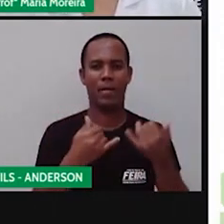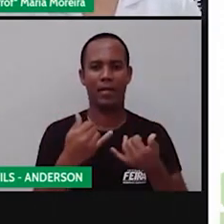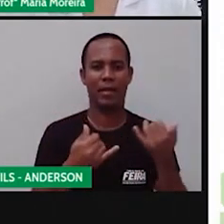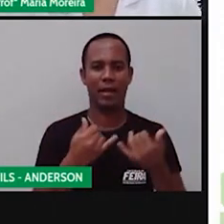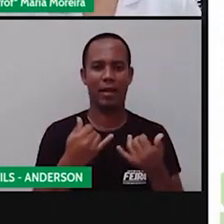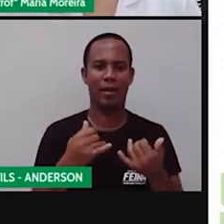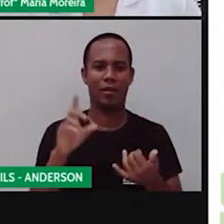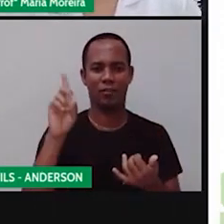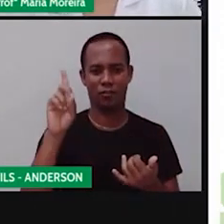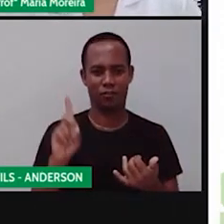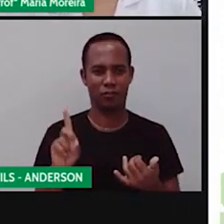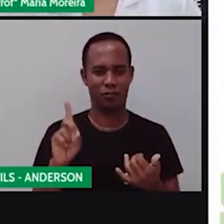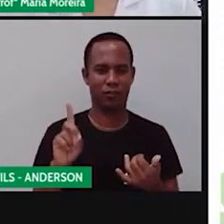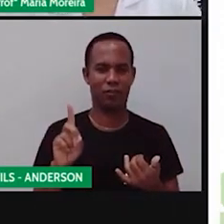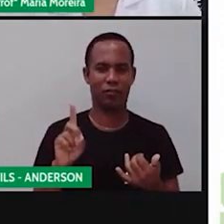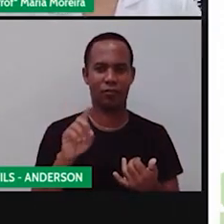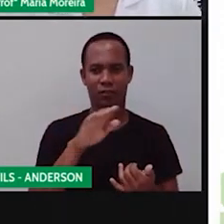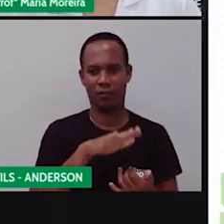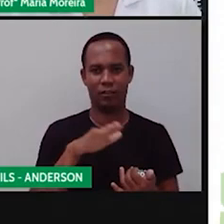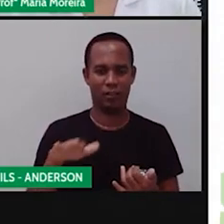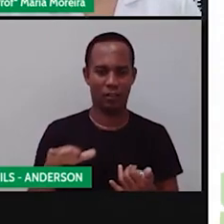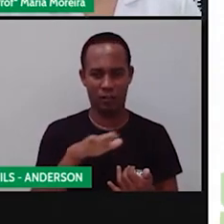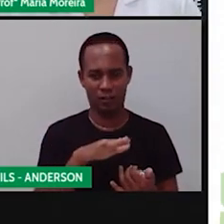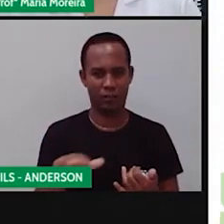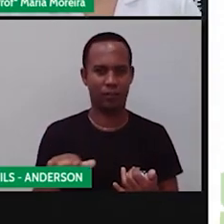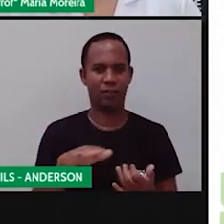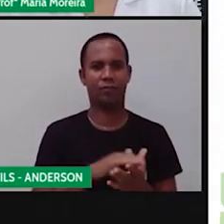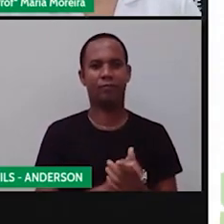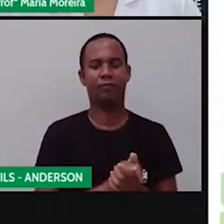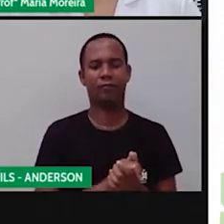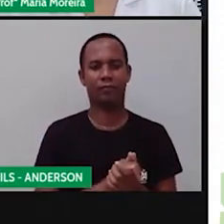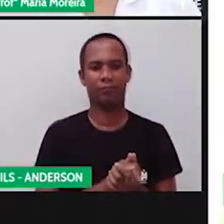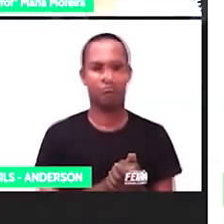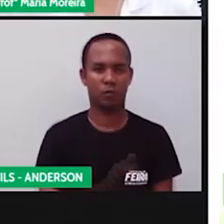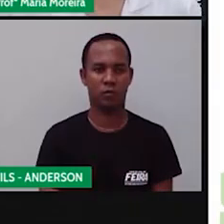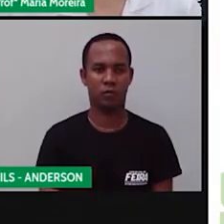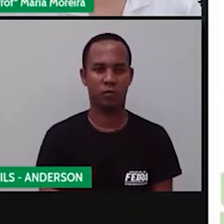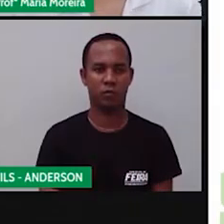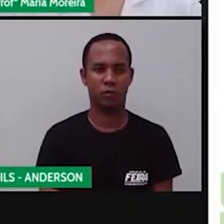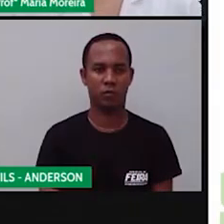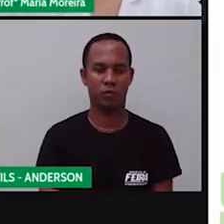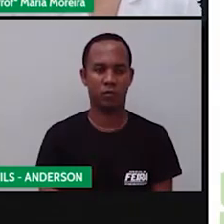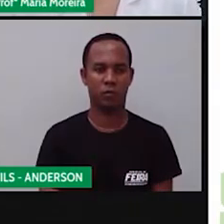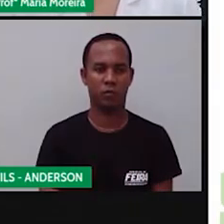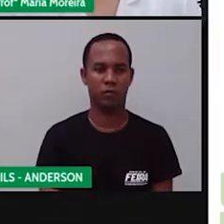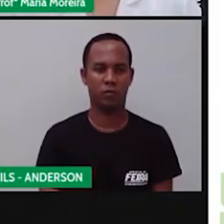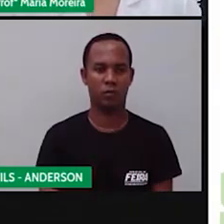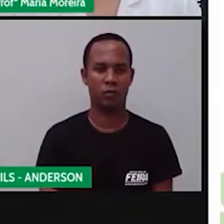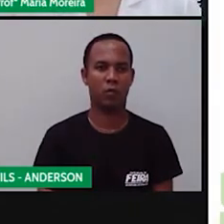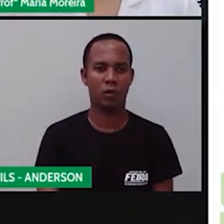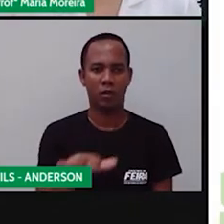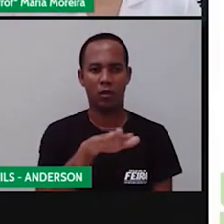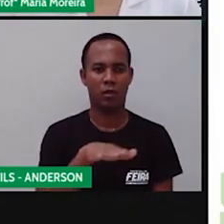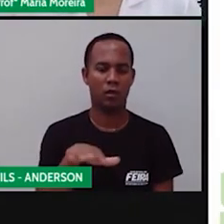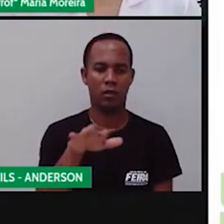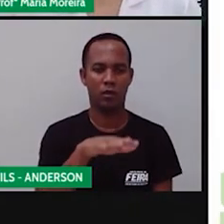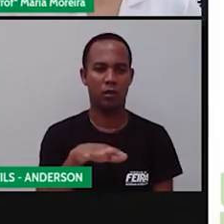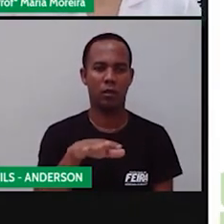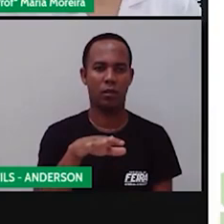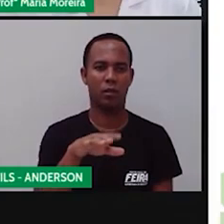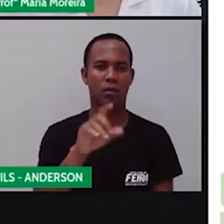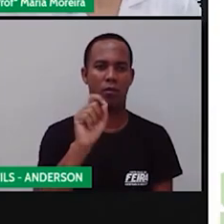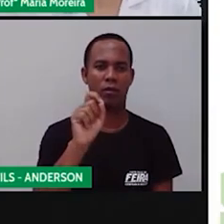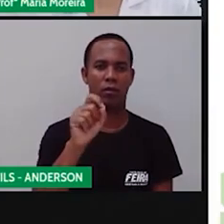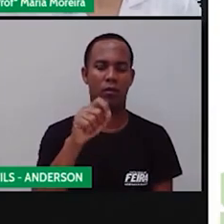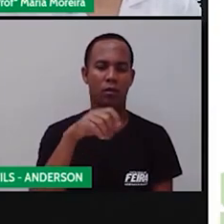é o quê? É direito da criança. Tá? Área de conhecimento